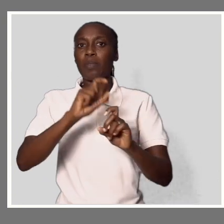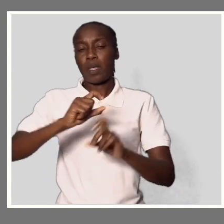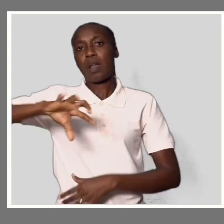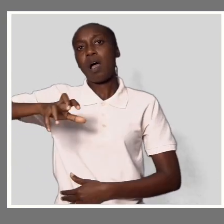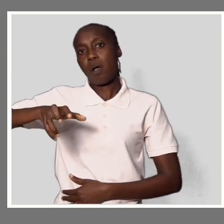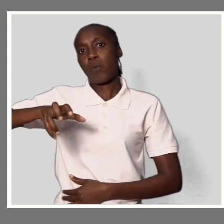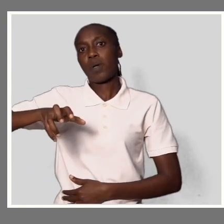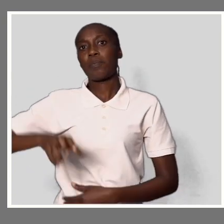mais água do que tem neste momento.